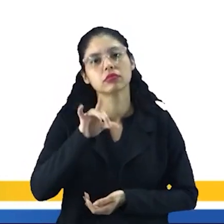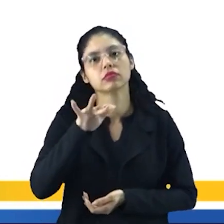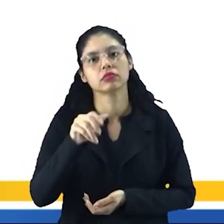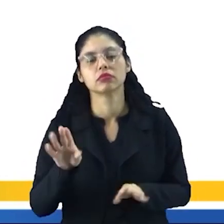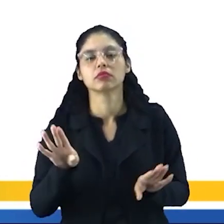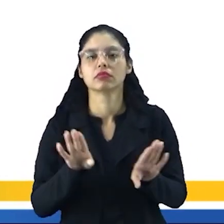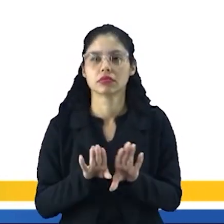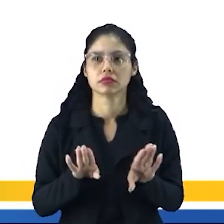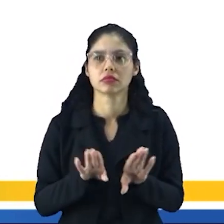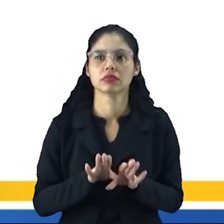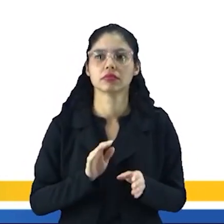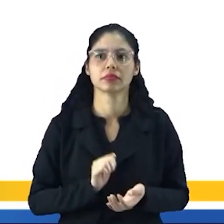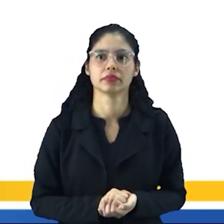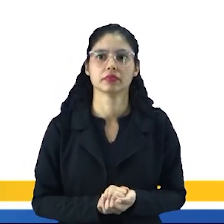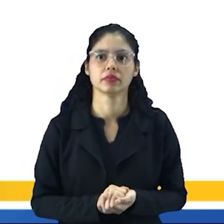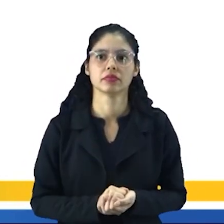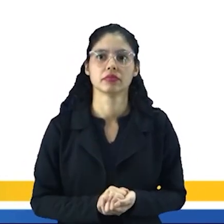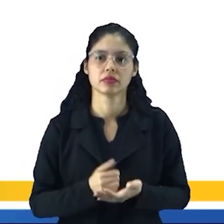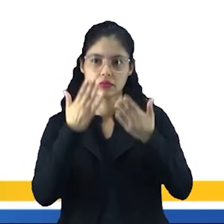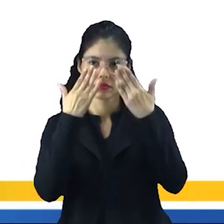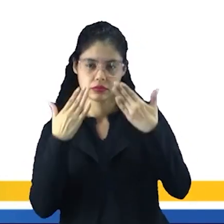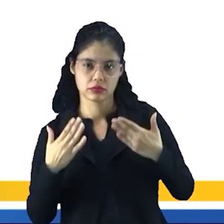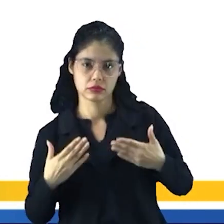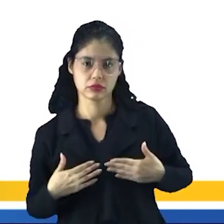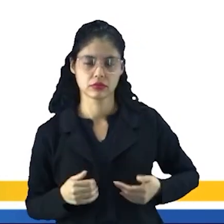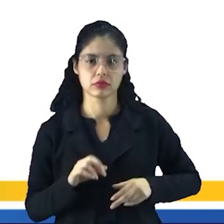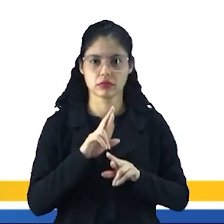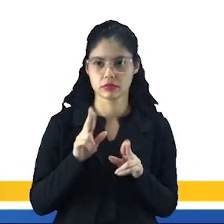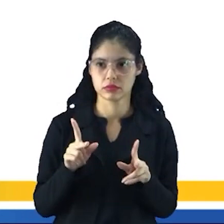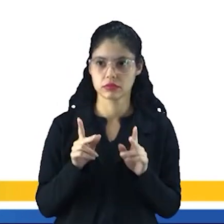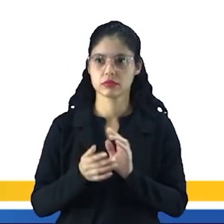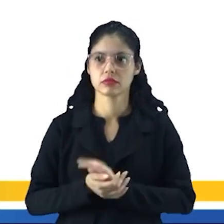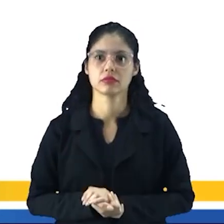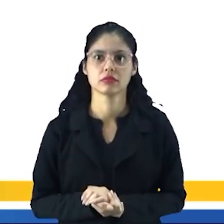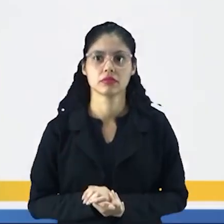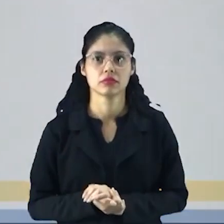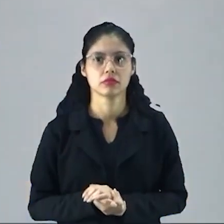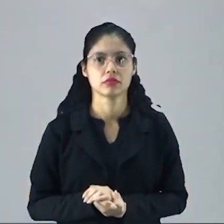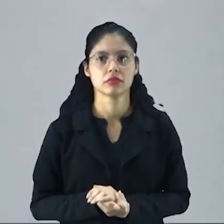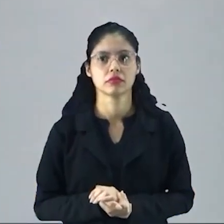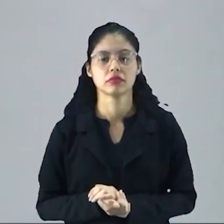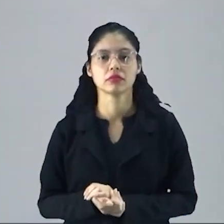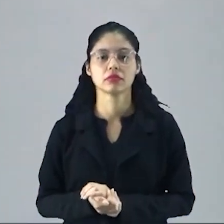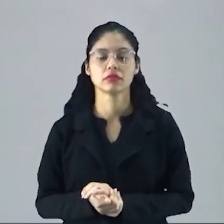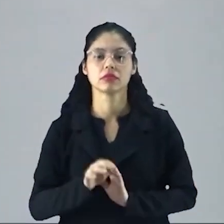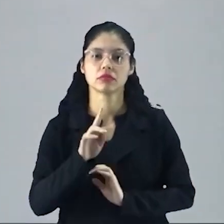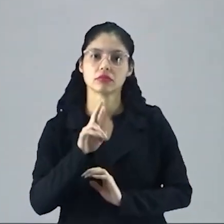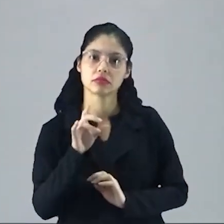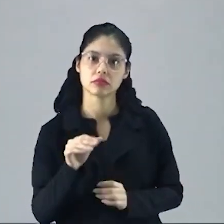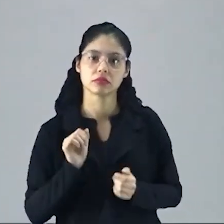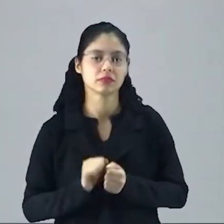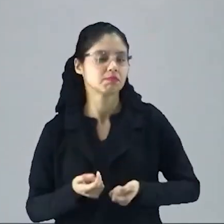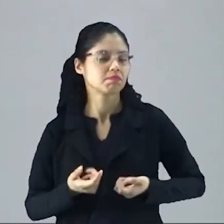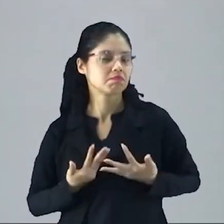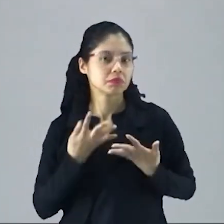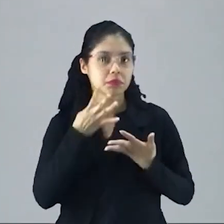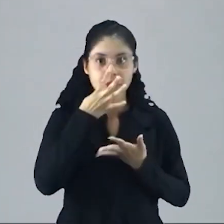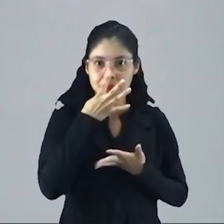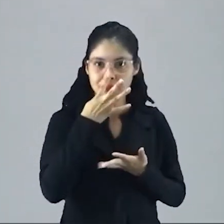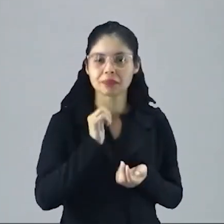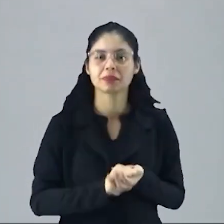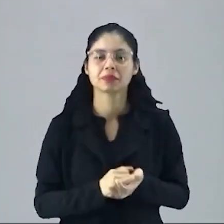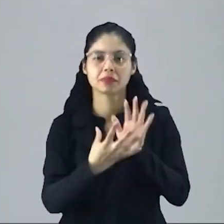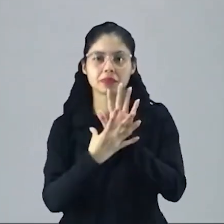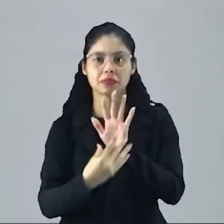nacionalidade também, então pessoas com fisionomias bem peculiares. A artista Tarsila do Amaral se inspirou